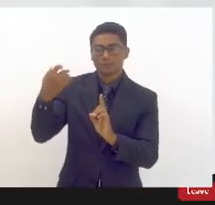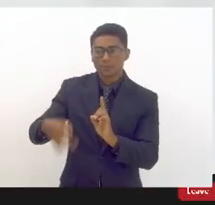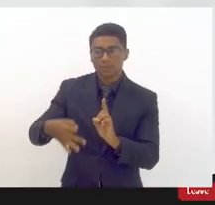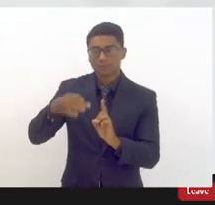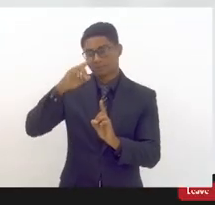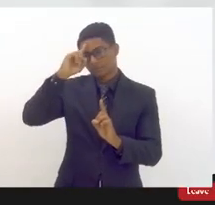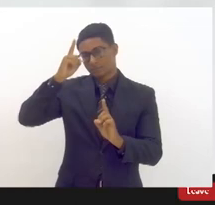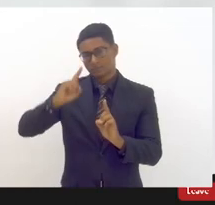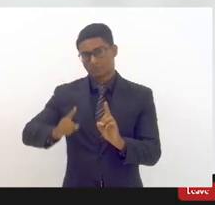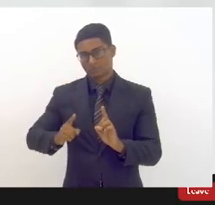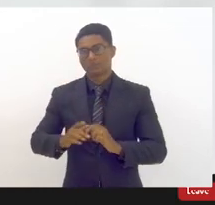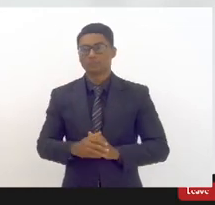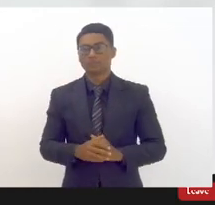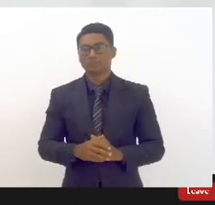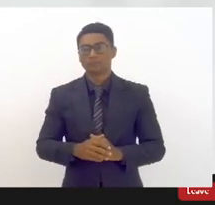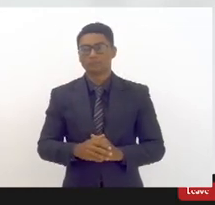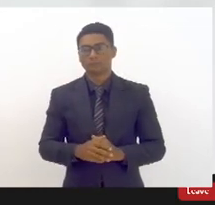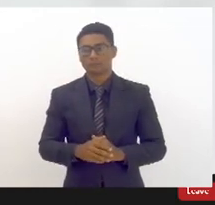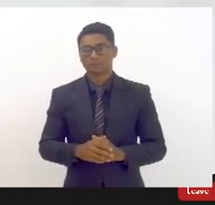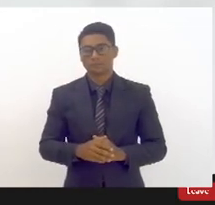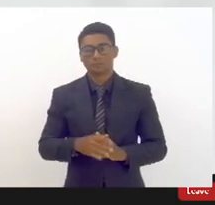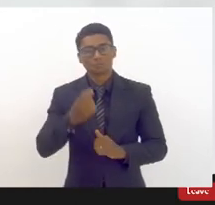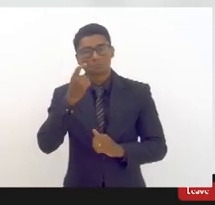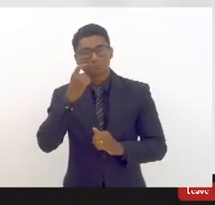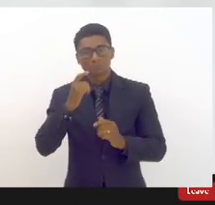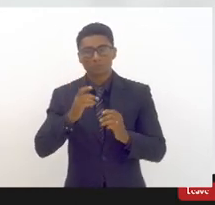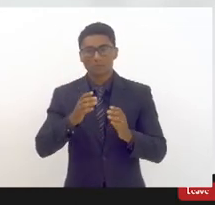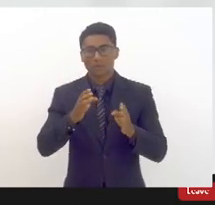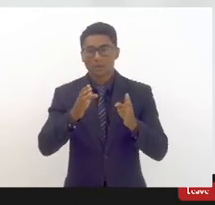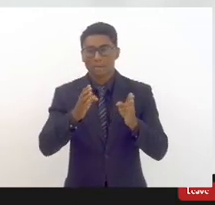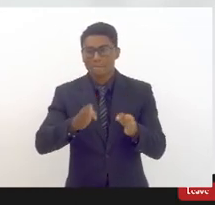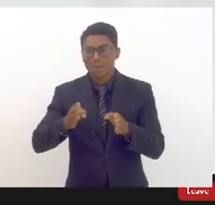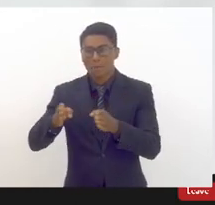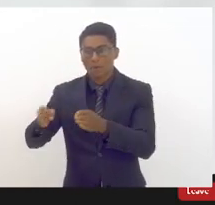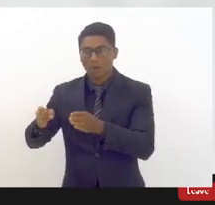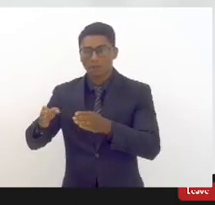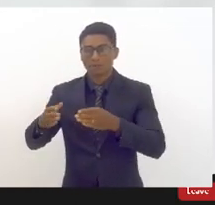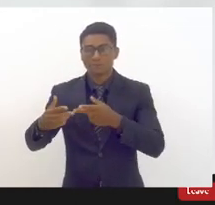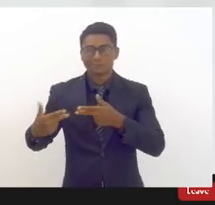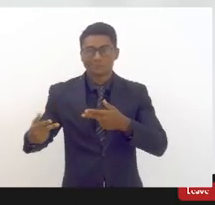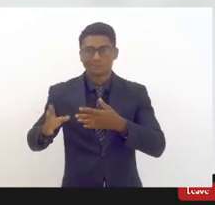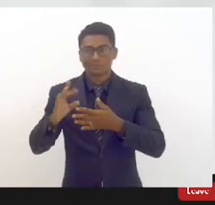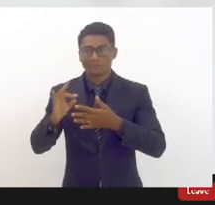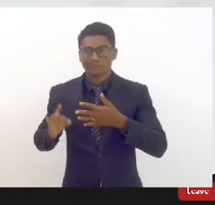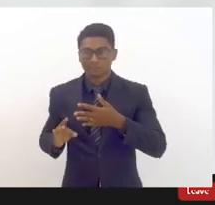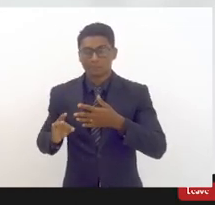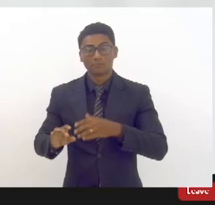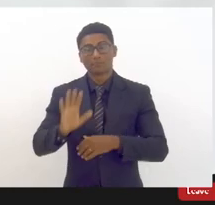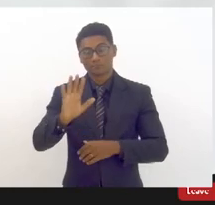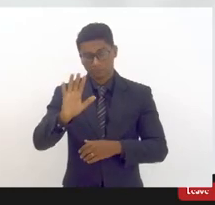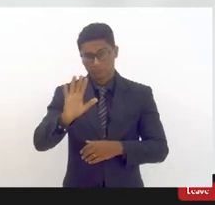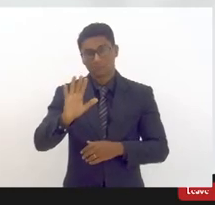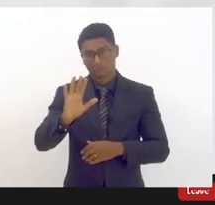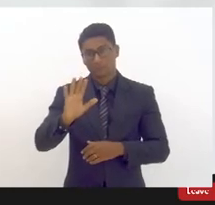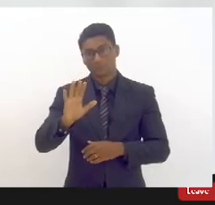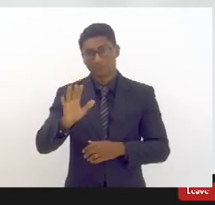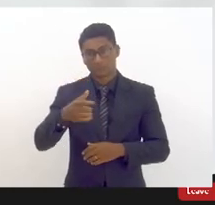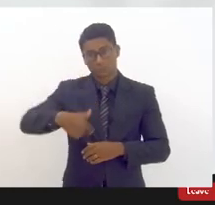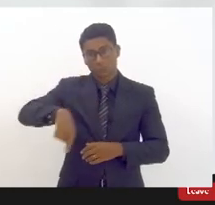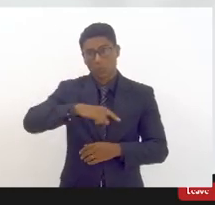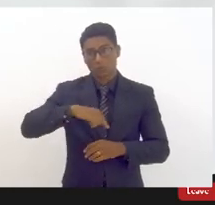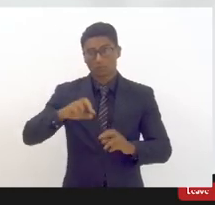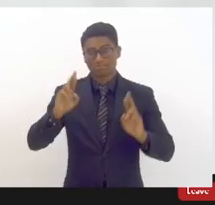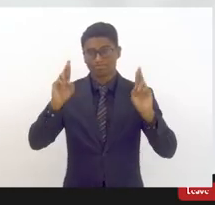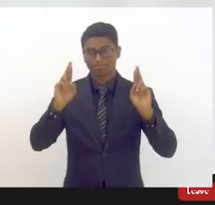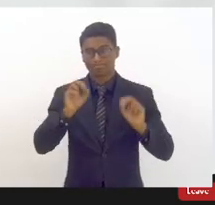fechar aí questões de cronograma, implementação, enfim, um pouco mais detalhado. mas certamente antes, a expectativa é que